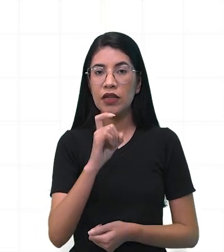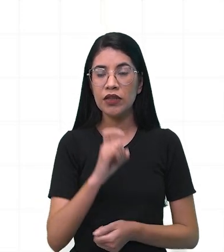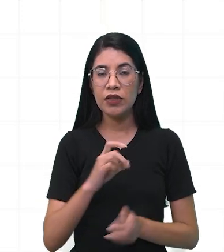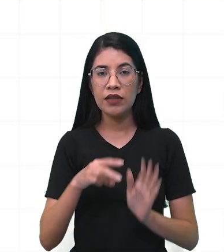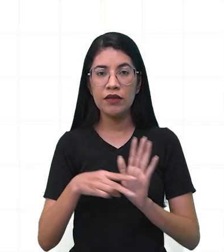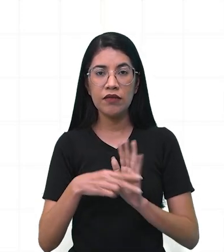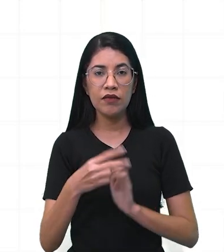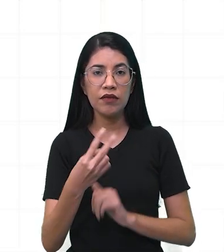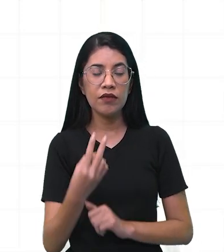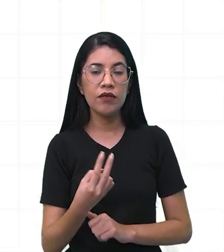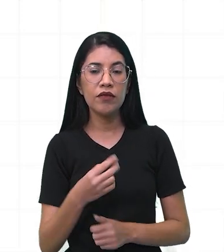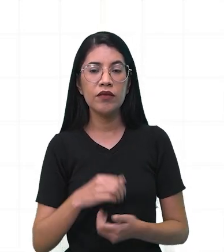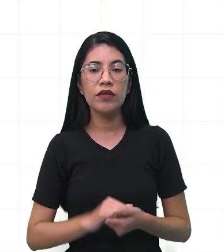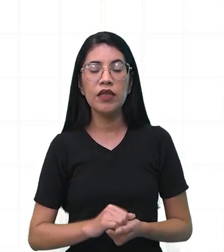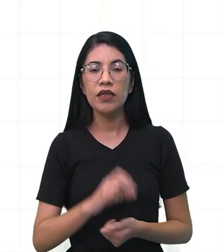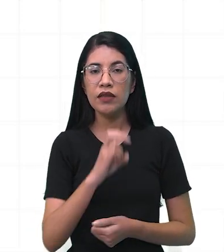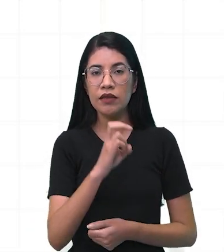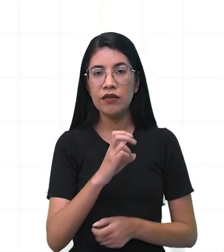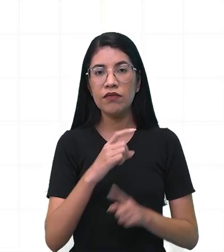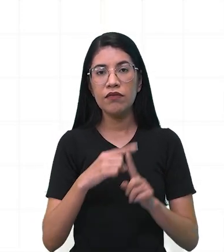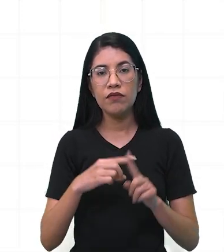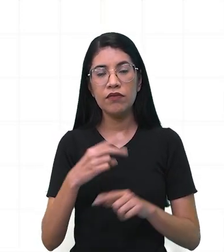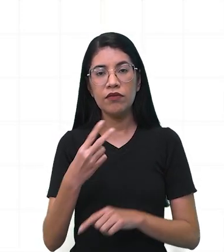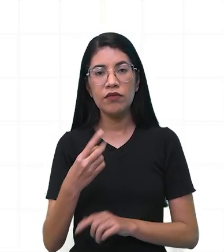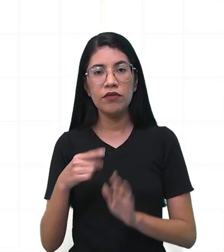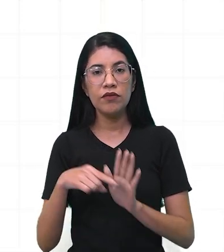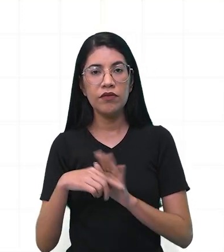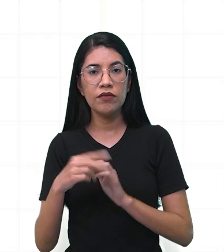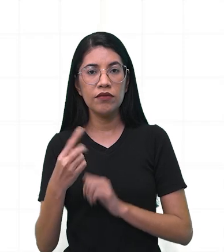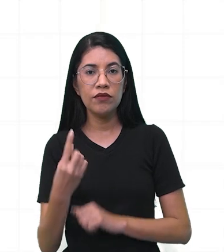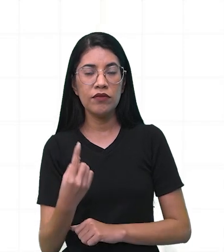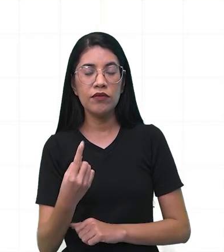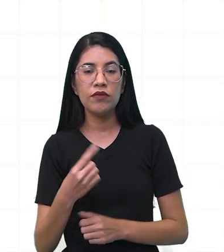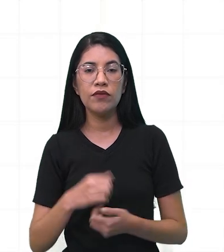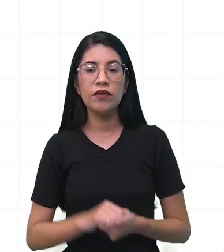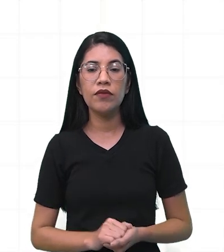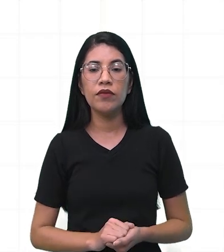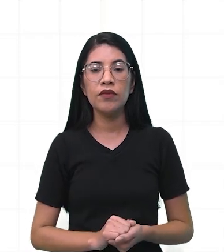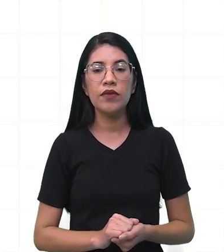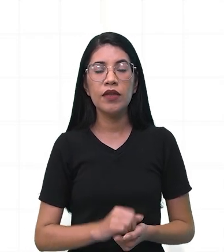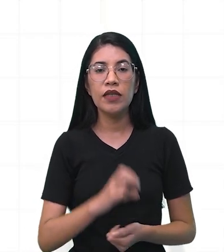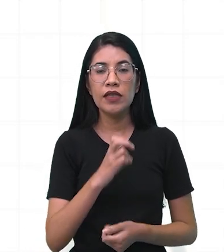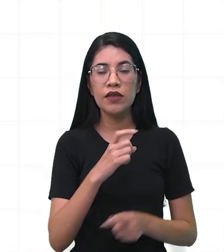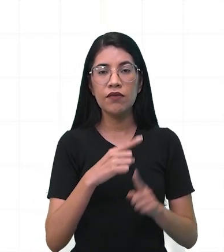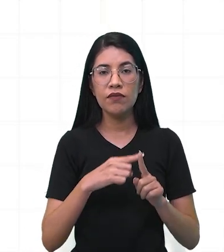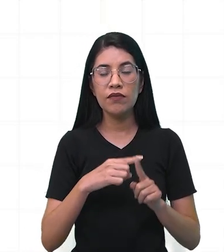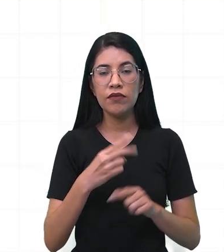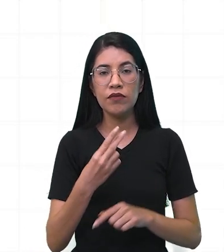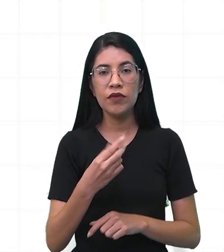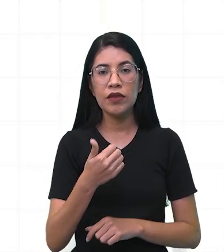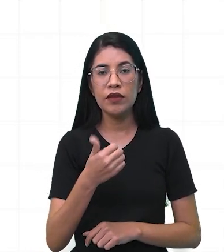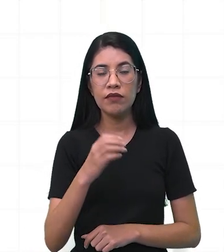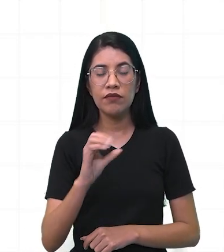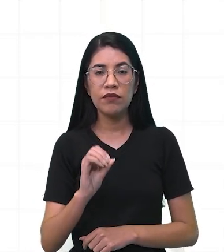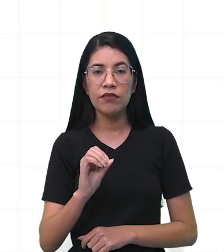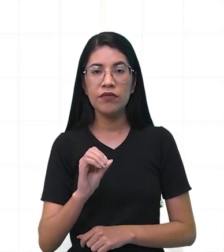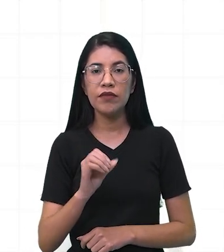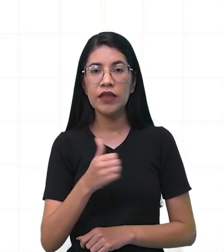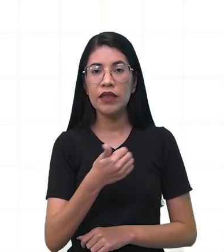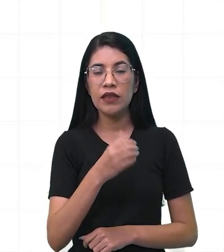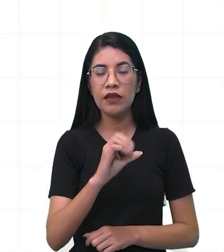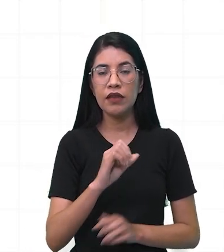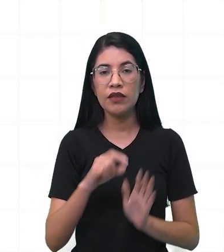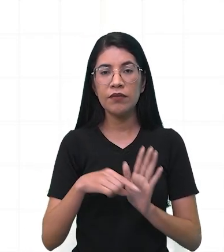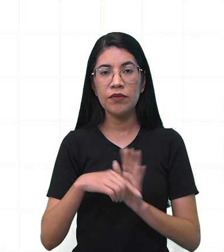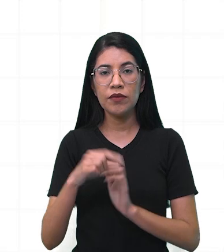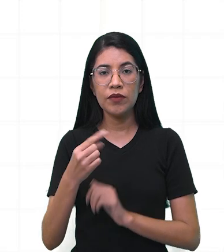2, então vai ficar 5 vezes 2 menos 1. 5 vezes 2 são 10, e 10